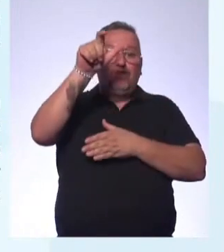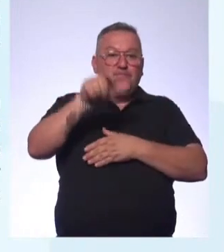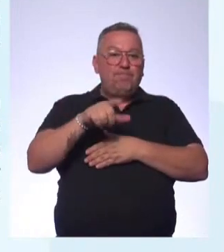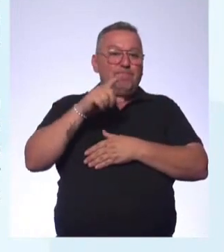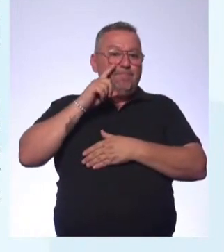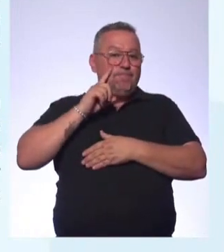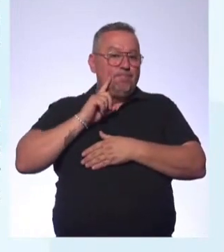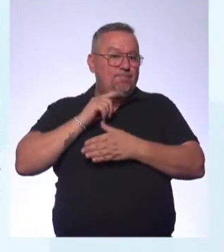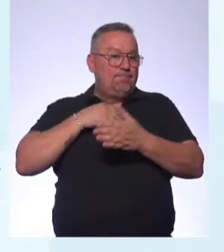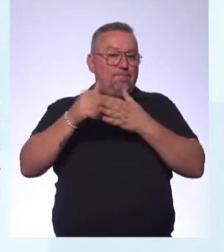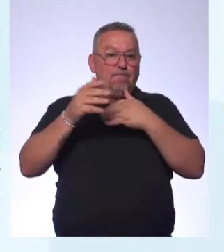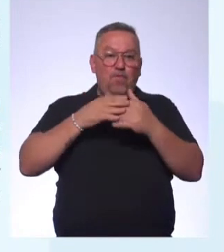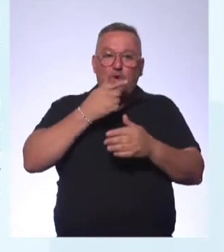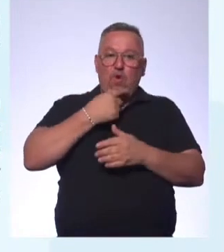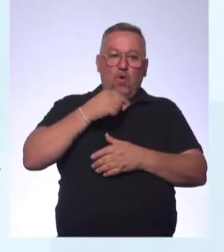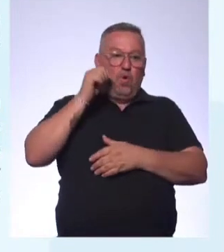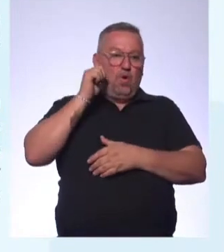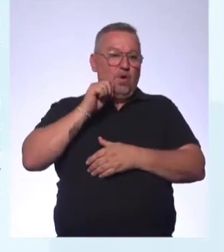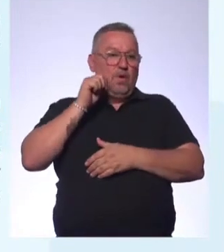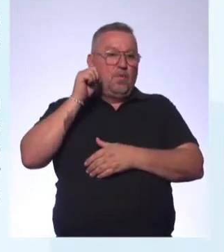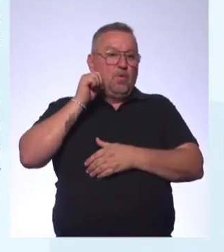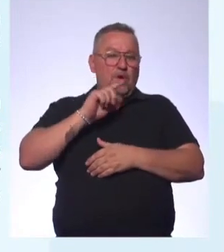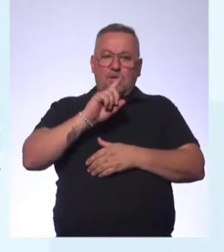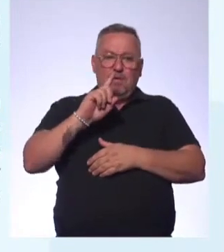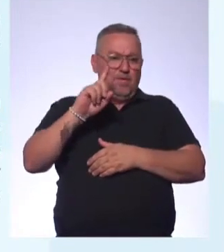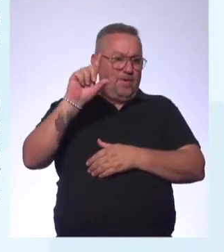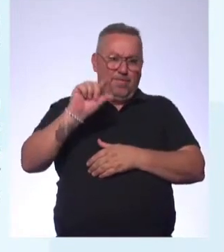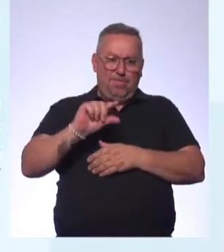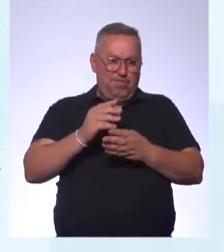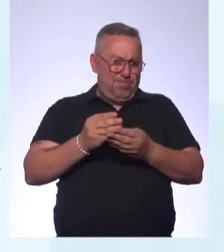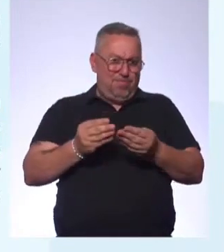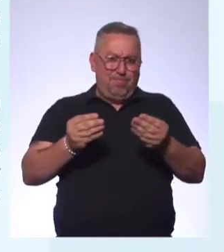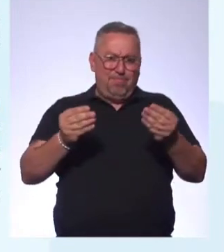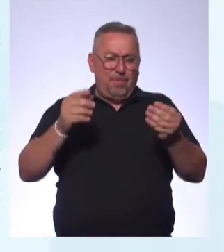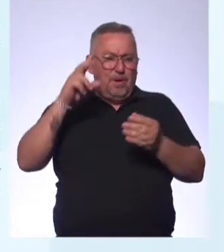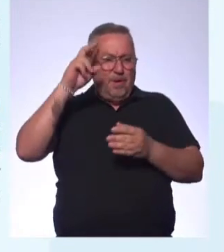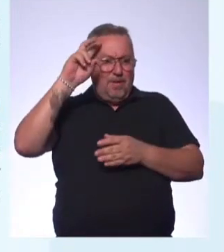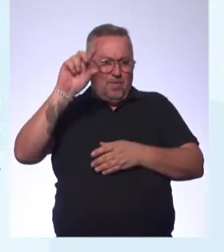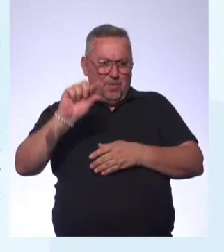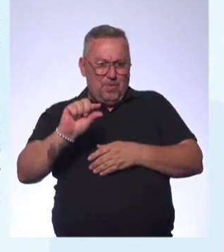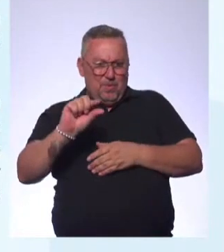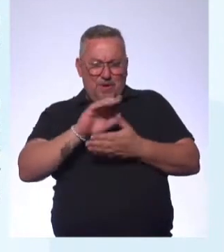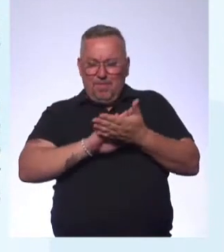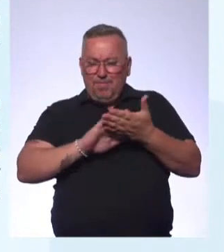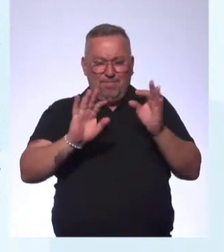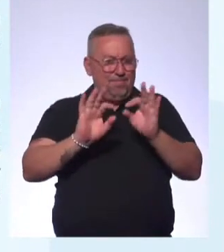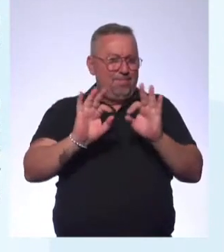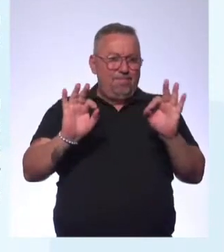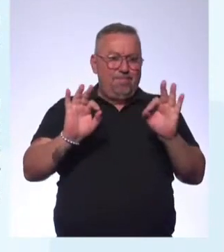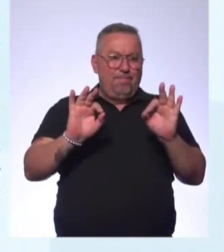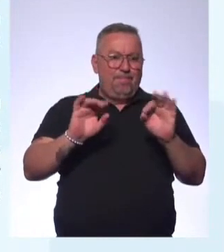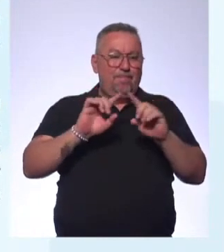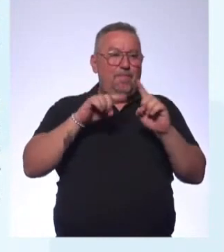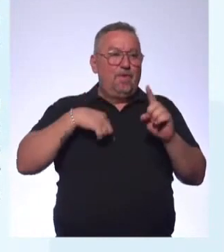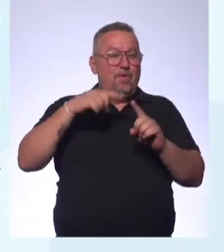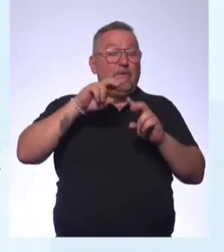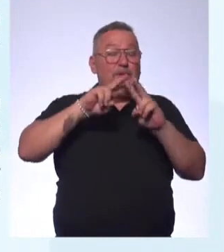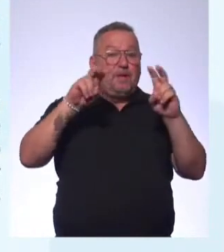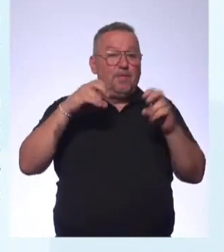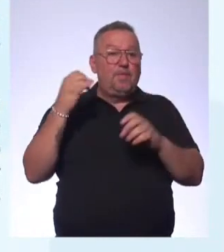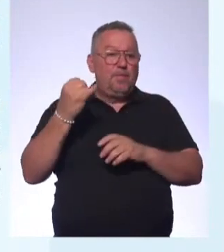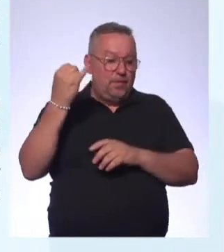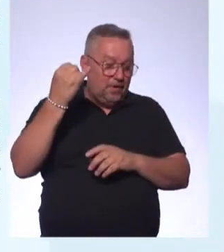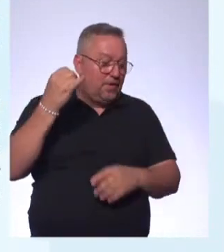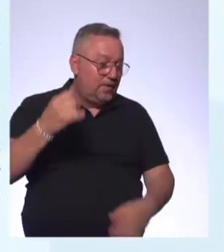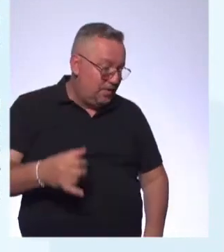humano chora, independente de ser homem ou mulher, e mulheres não são menos inteligentes ou mais sensíveis que os homens. Esses são temas bem